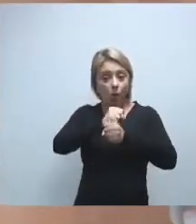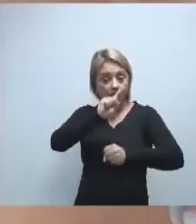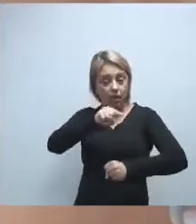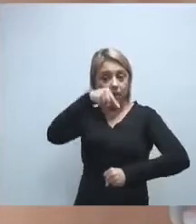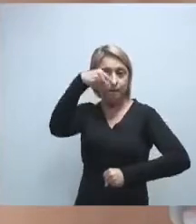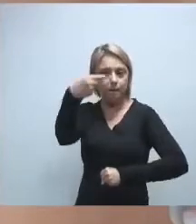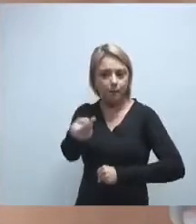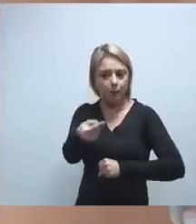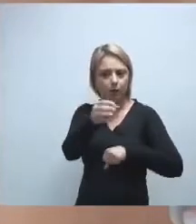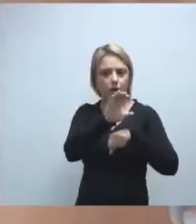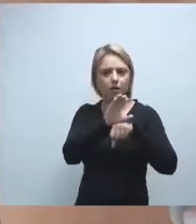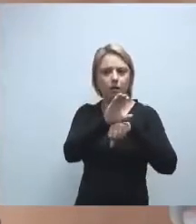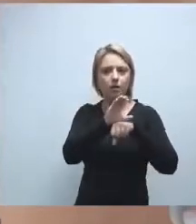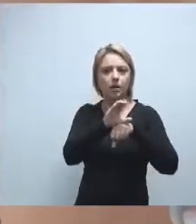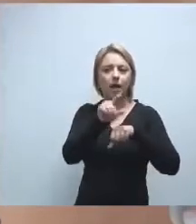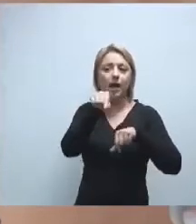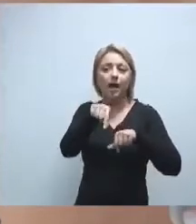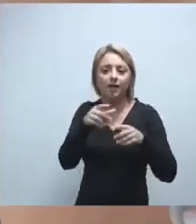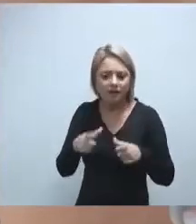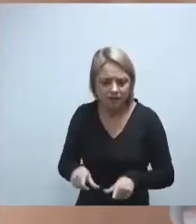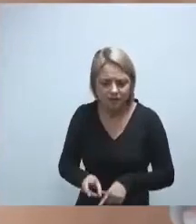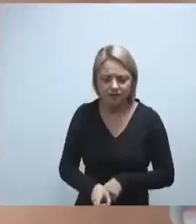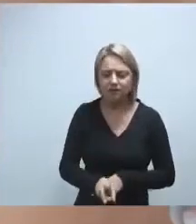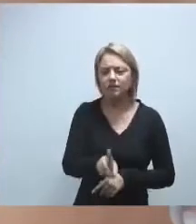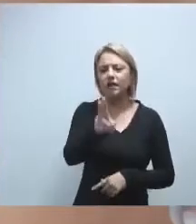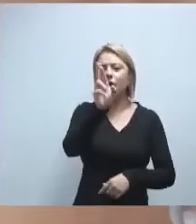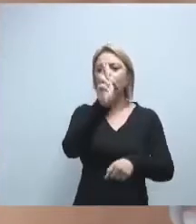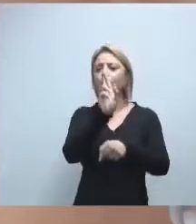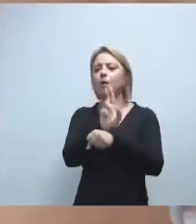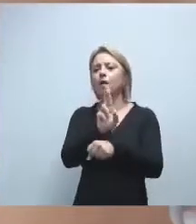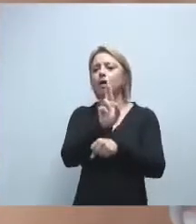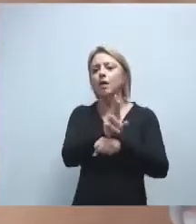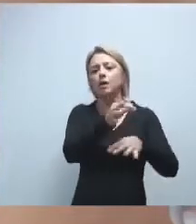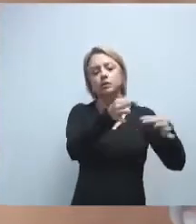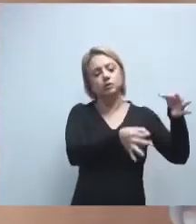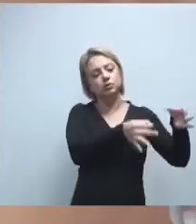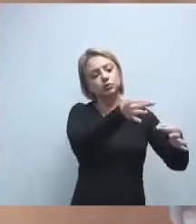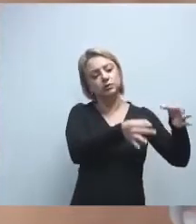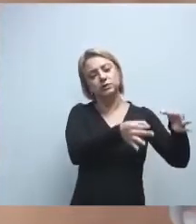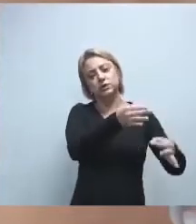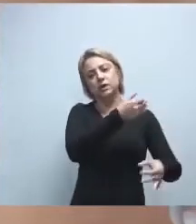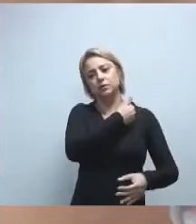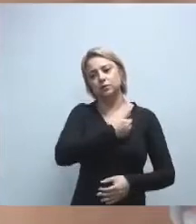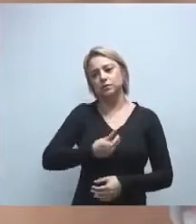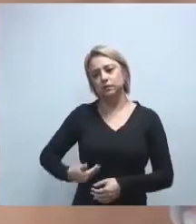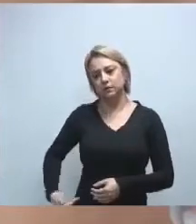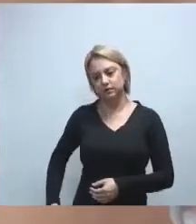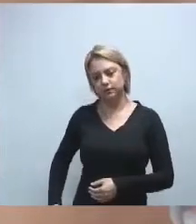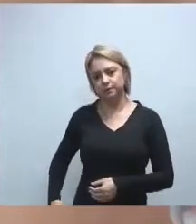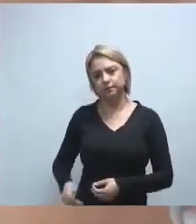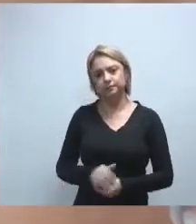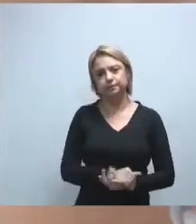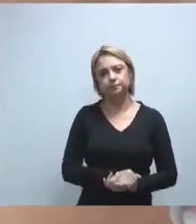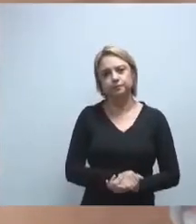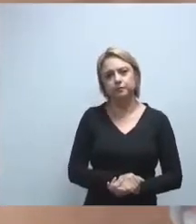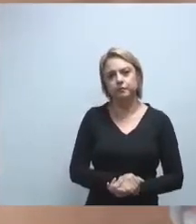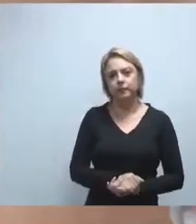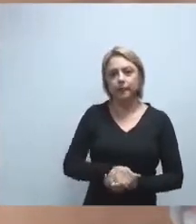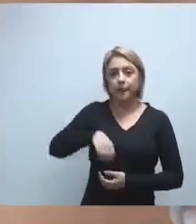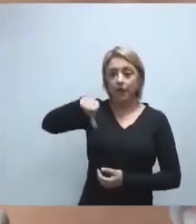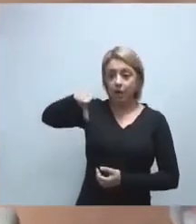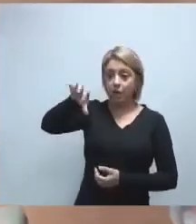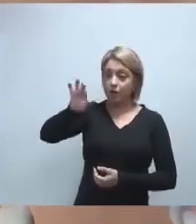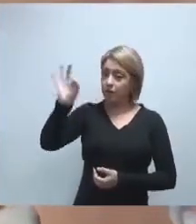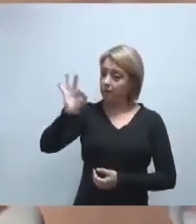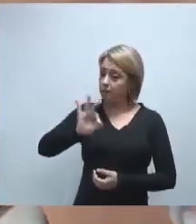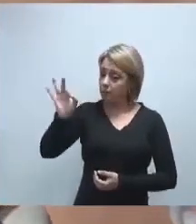constituição ele ainda era o representante judicial da união noventa